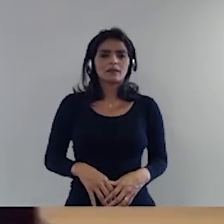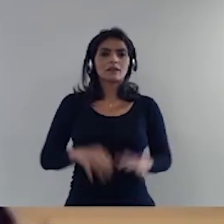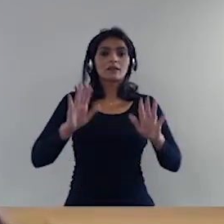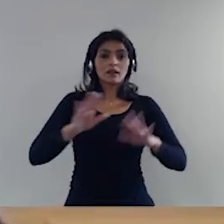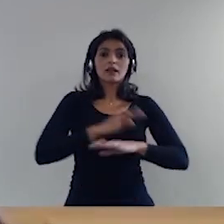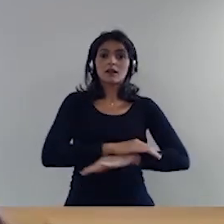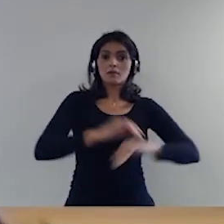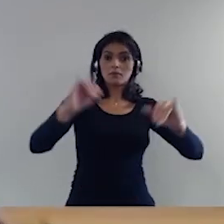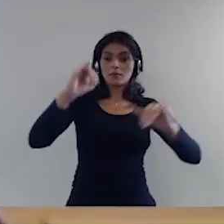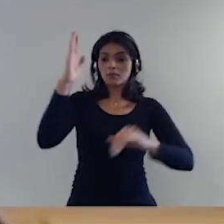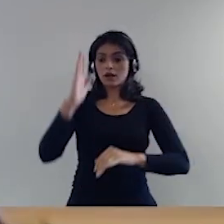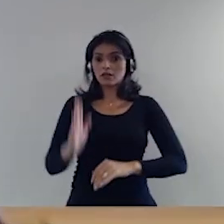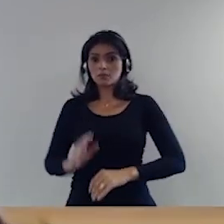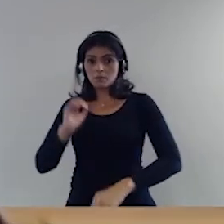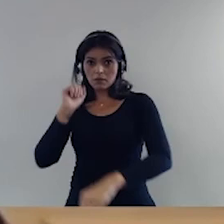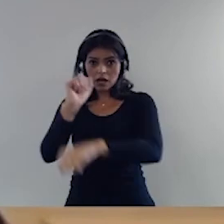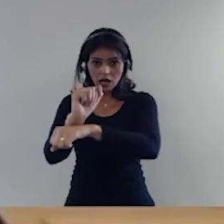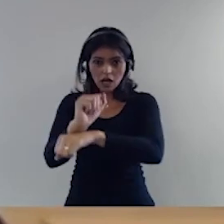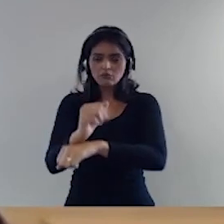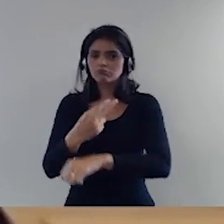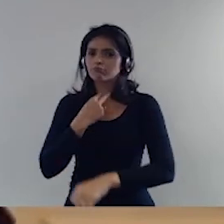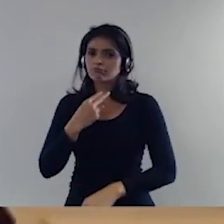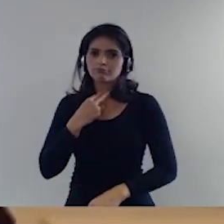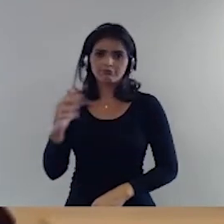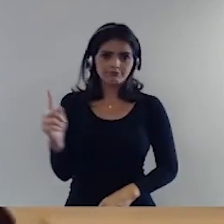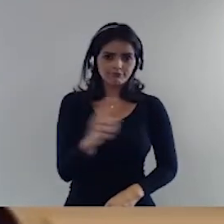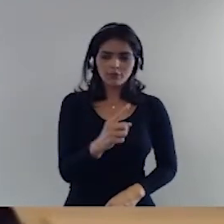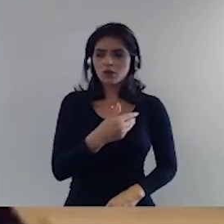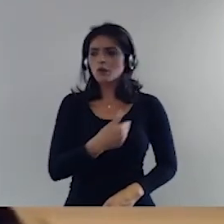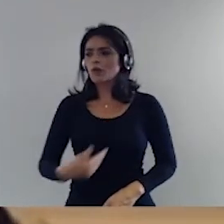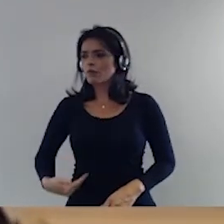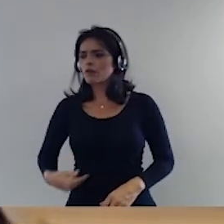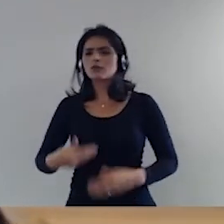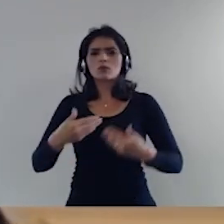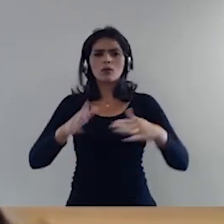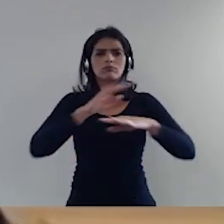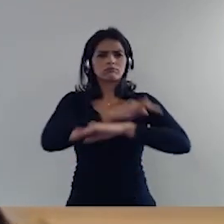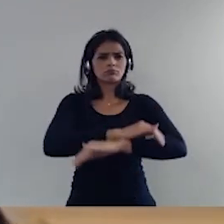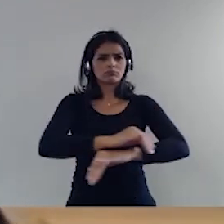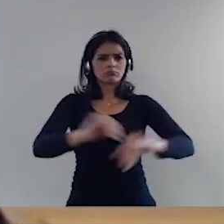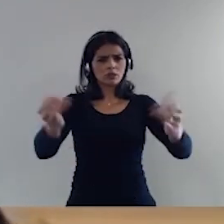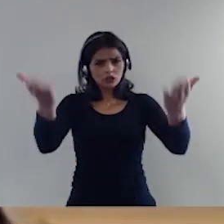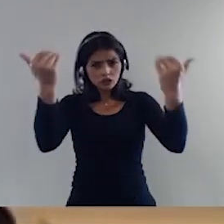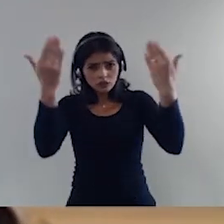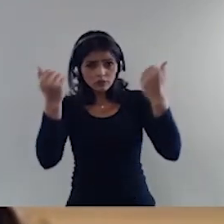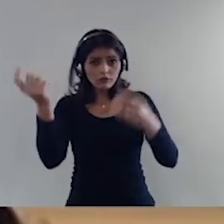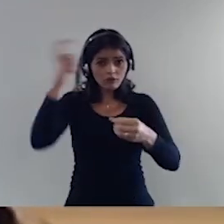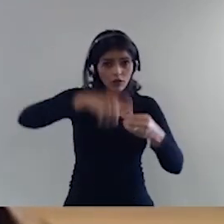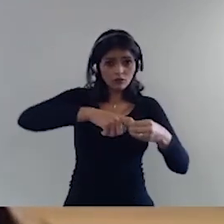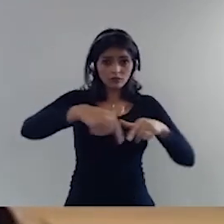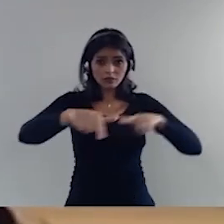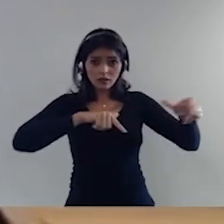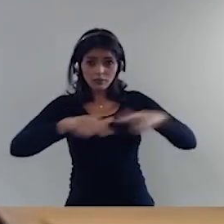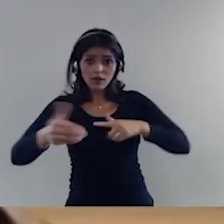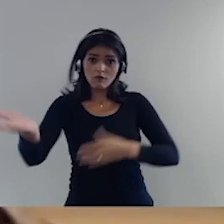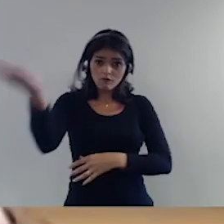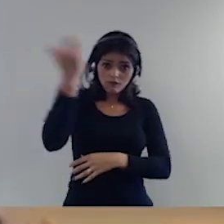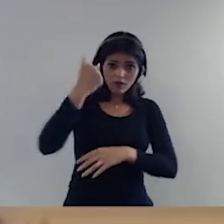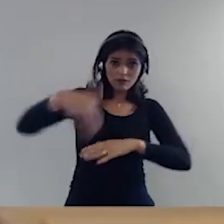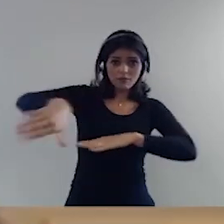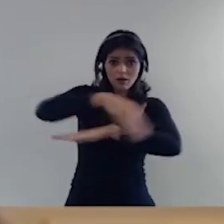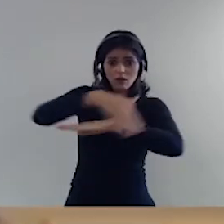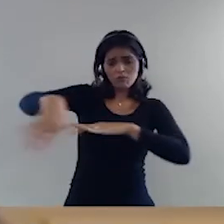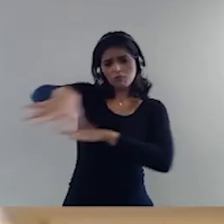Pode Parar, que o governo começava a deflagrar, convocando as pessoas a voltarem ao trabalho e a voltarem para as ruas